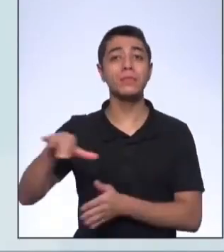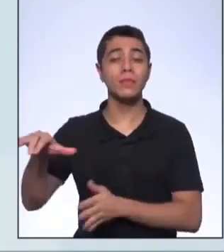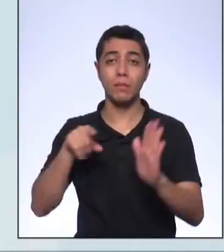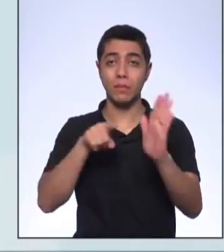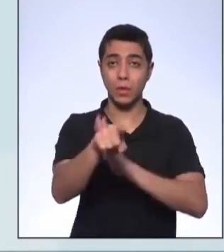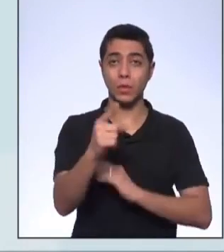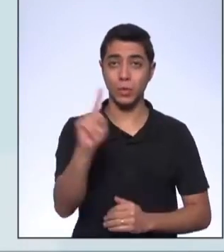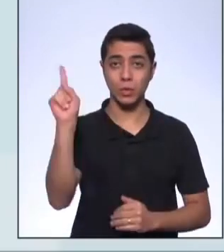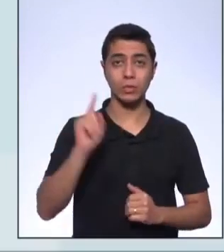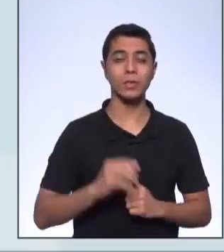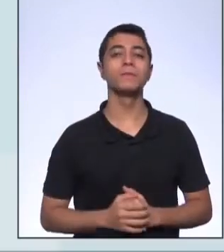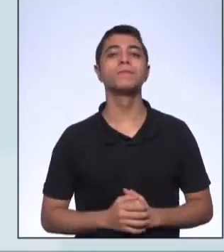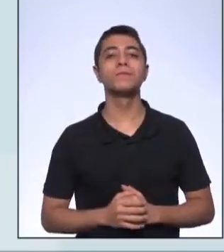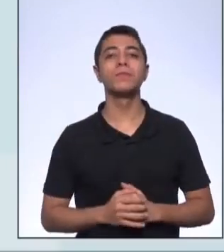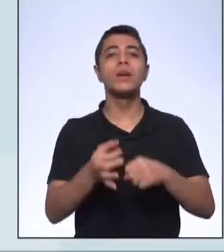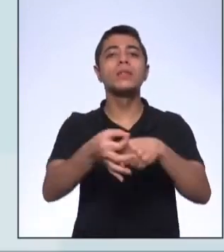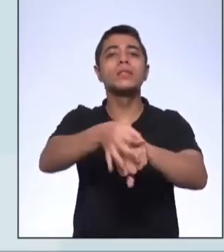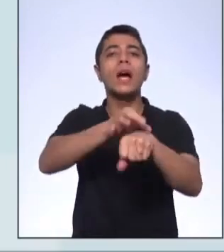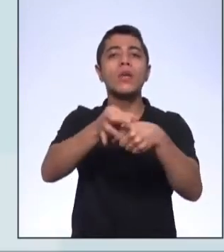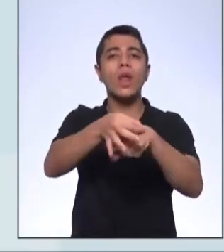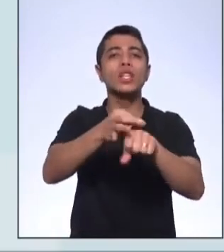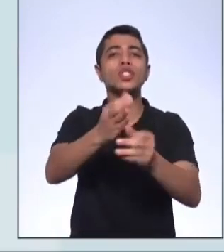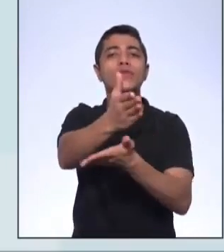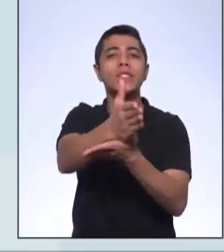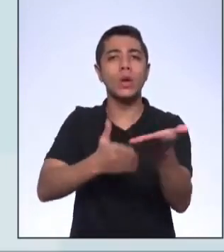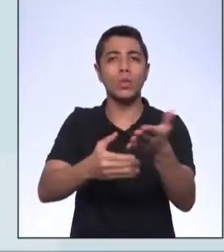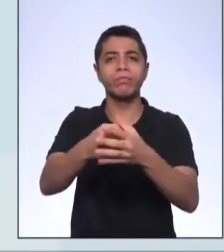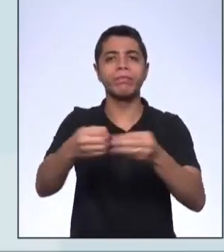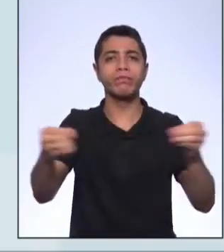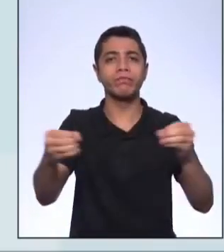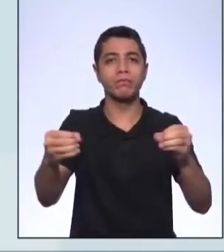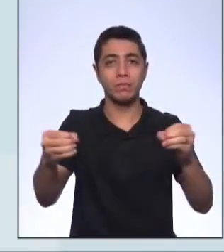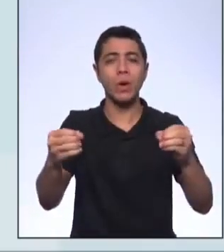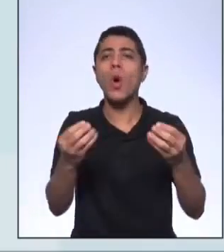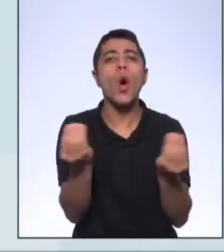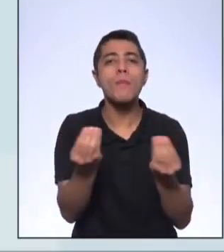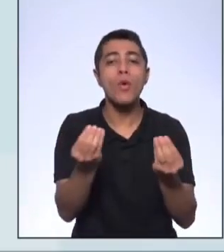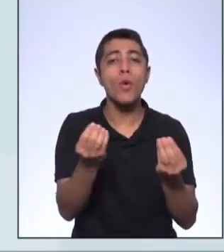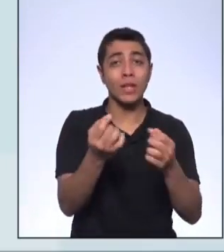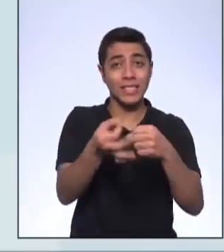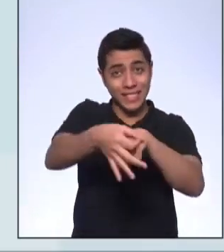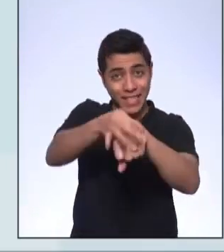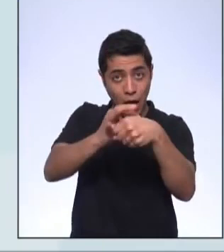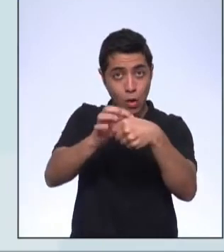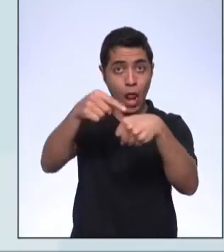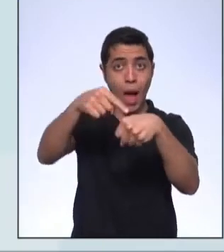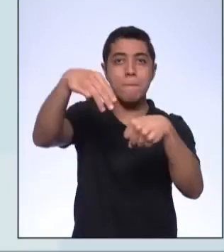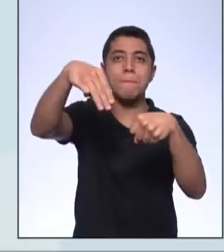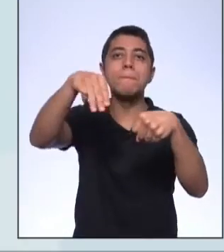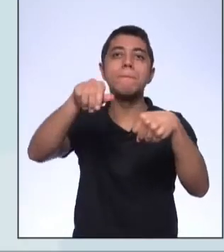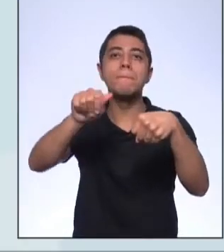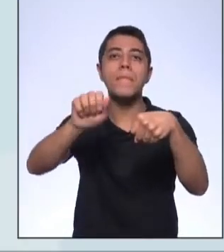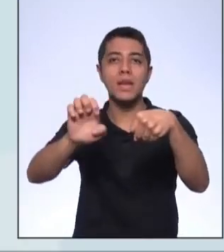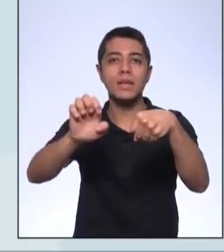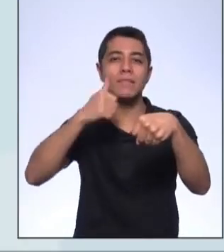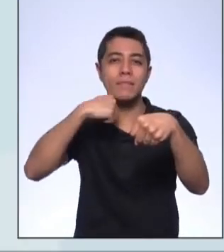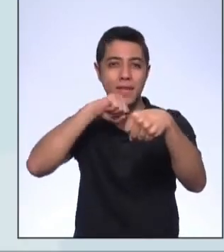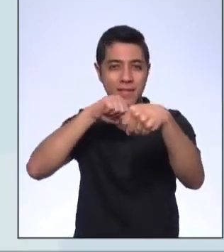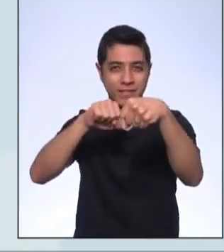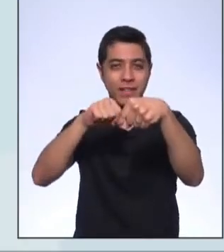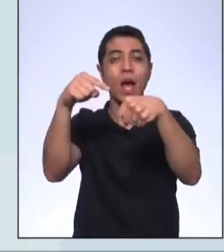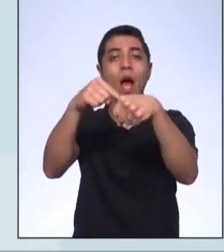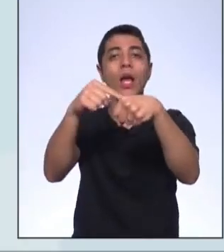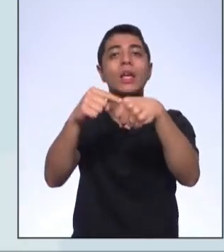que ocorre nos seres vivos por meio do qual uma célula, chamada célula-mãe, divide-se em duas células filhas, com informações